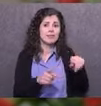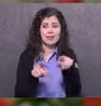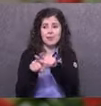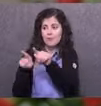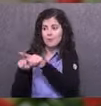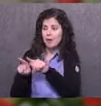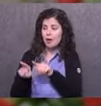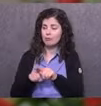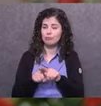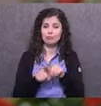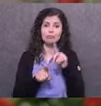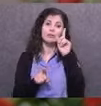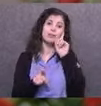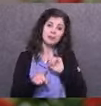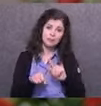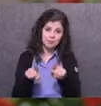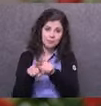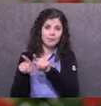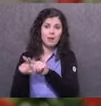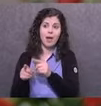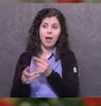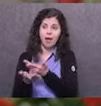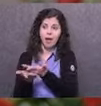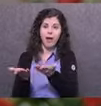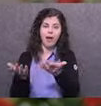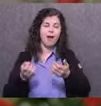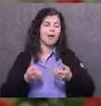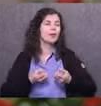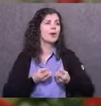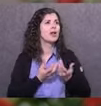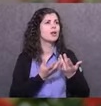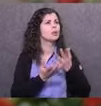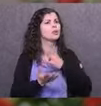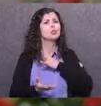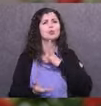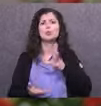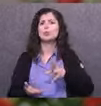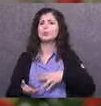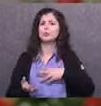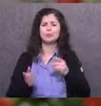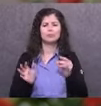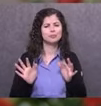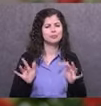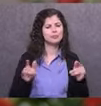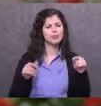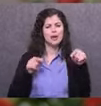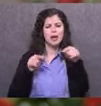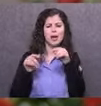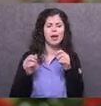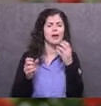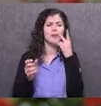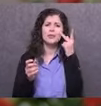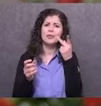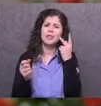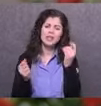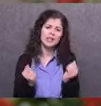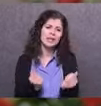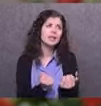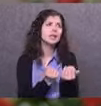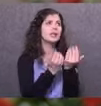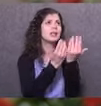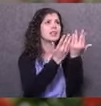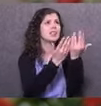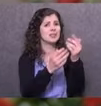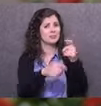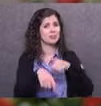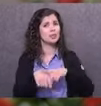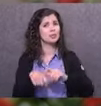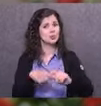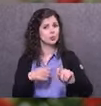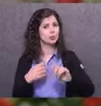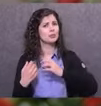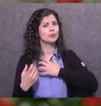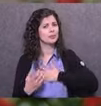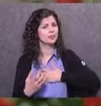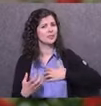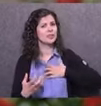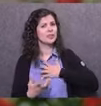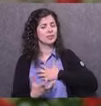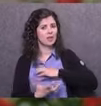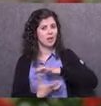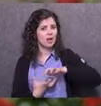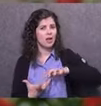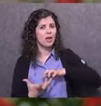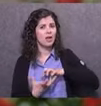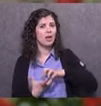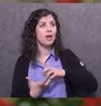e irmãs de todas as partes do mundo neste momento de tribulação e